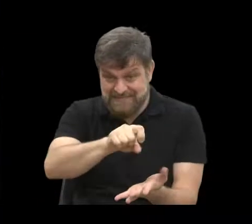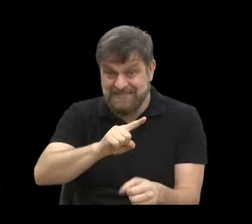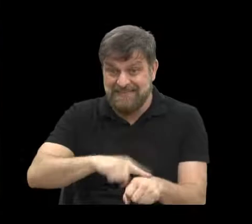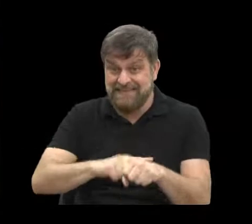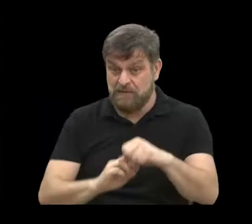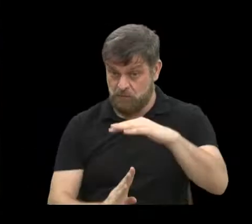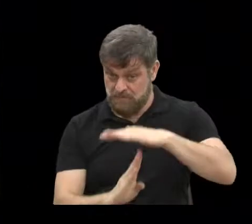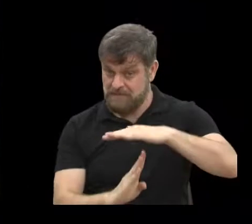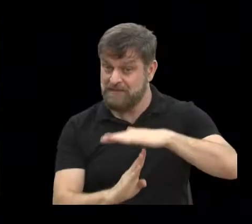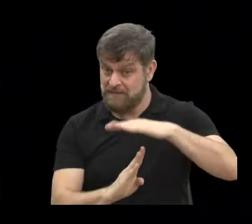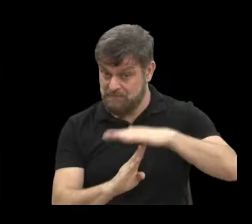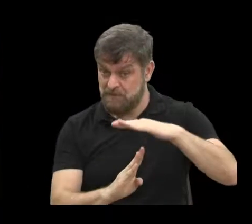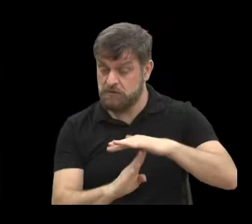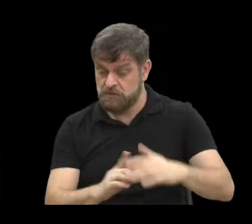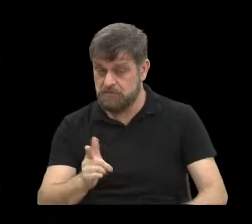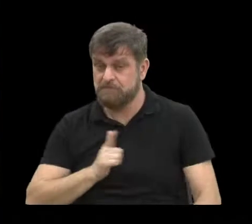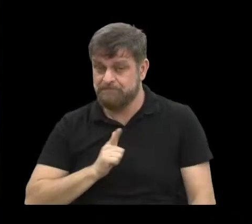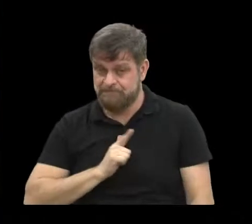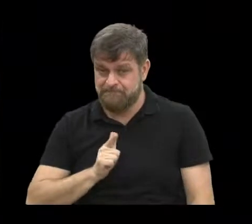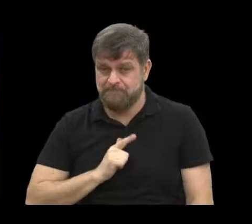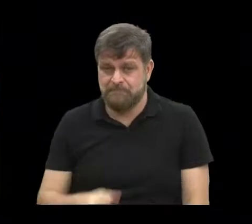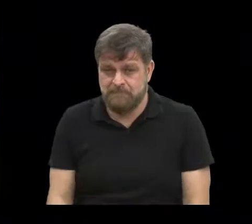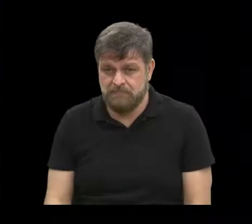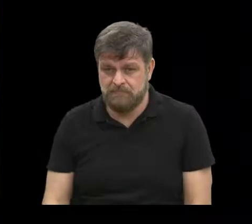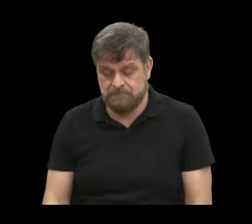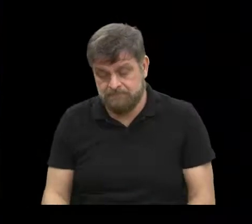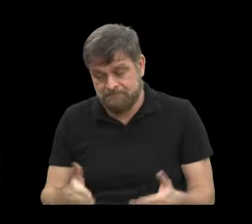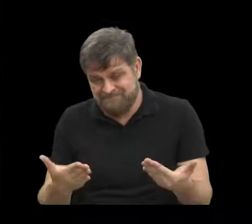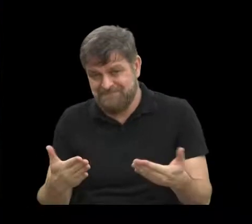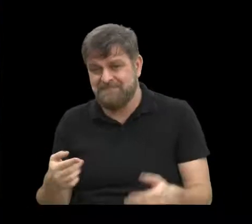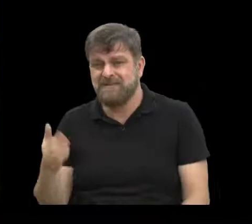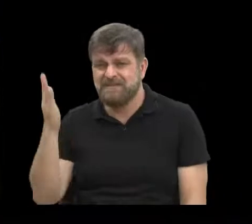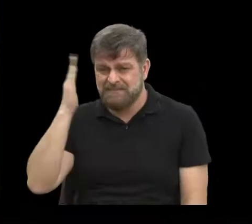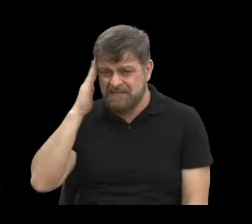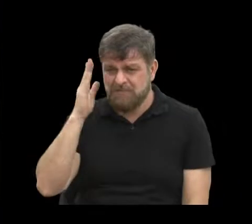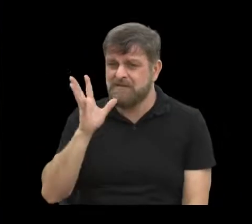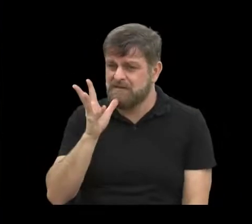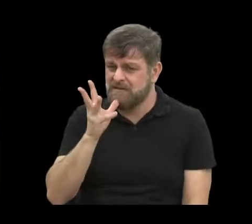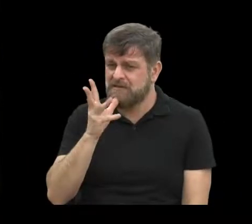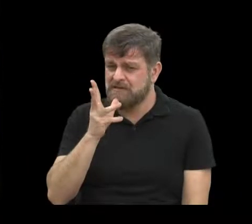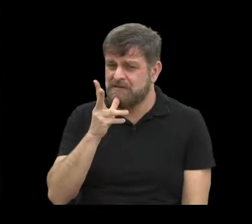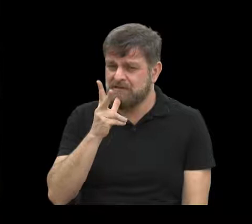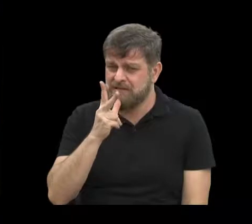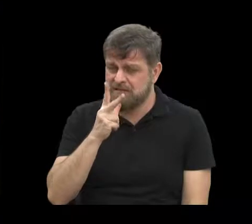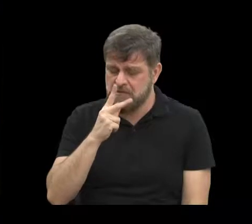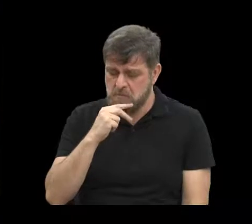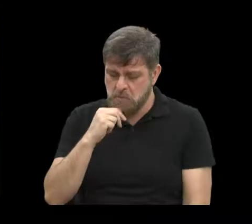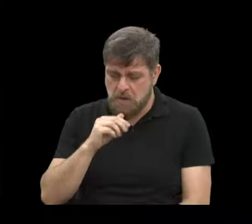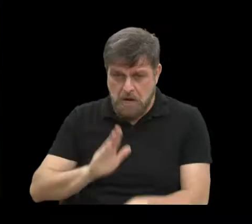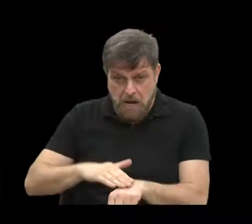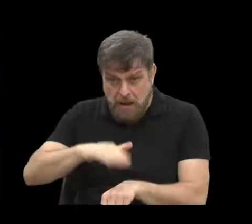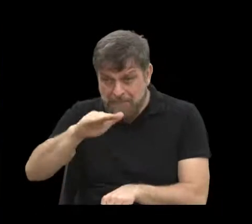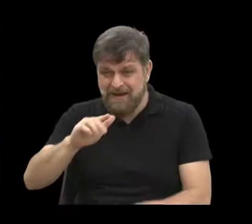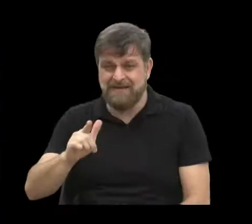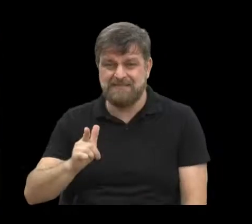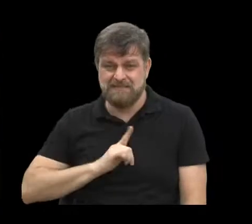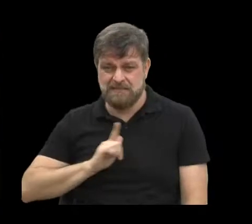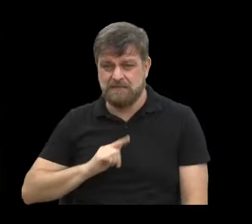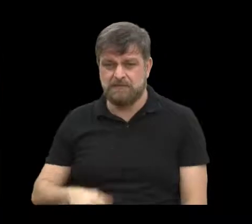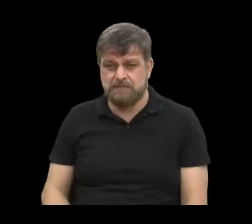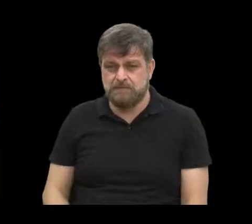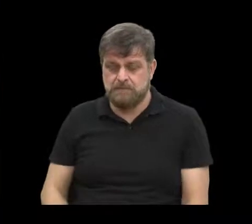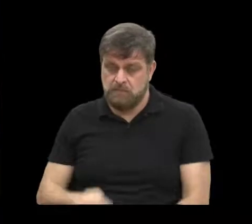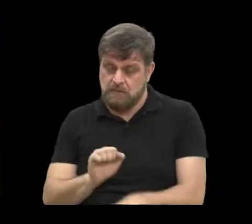relação à instrução desse recurso, mas é uma coisa que demora um pouquinho mais. Estar um recurso